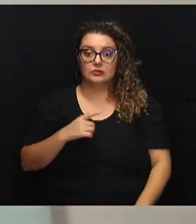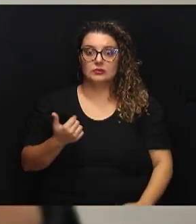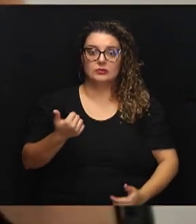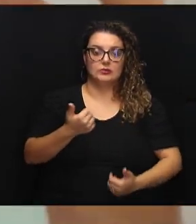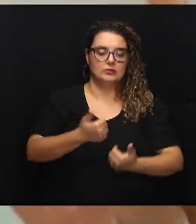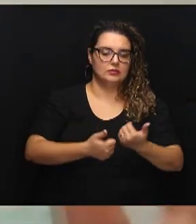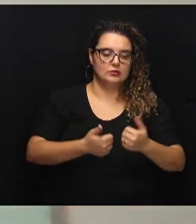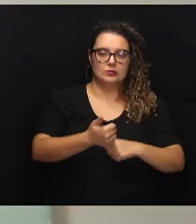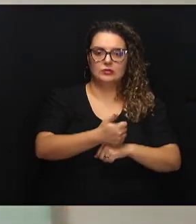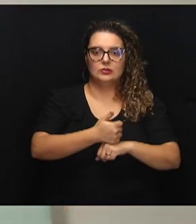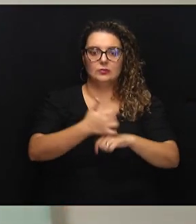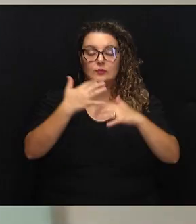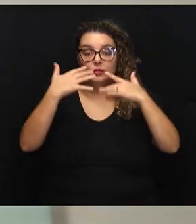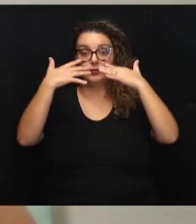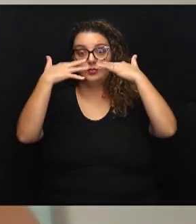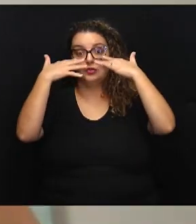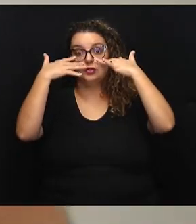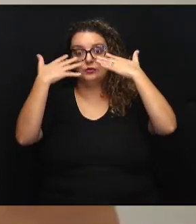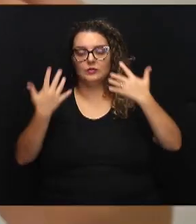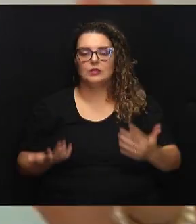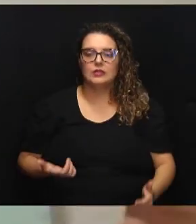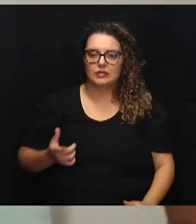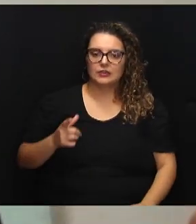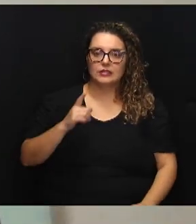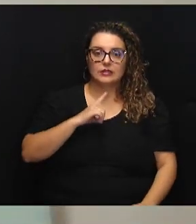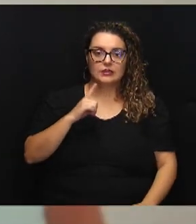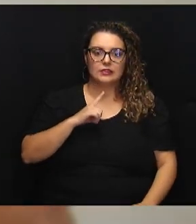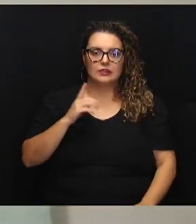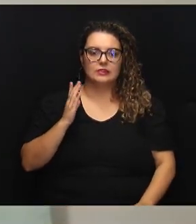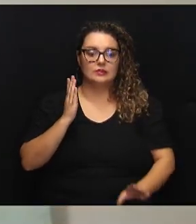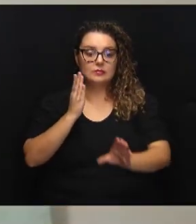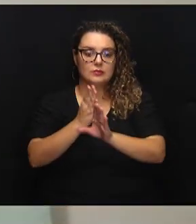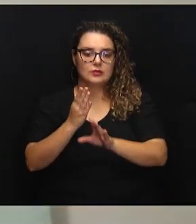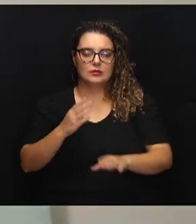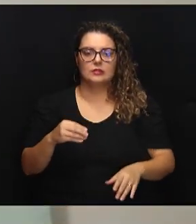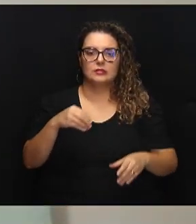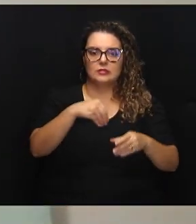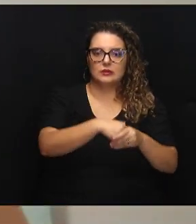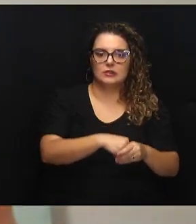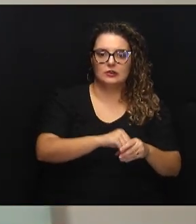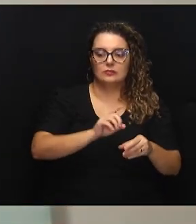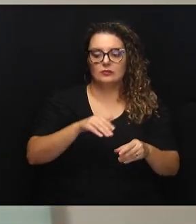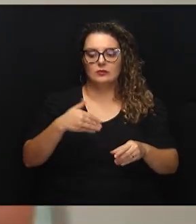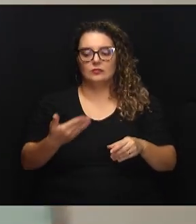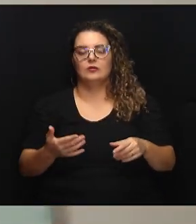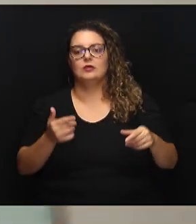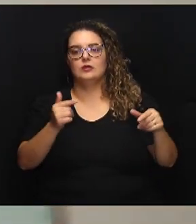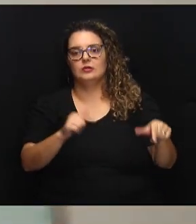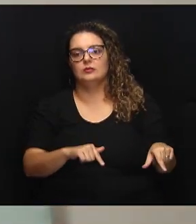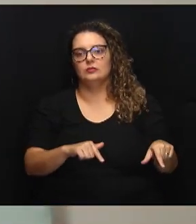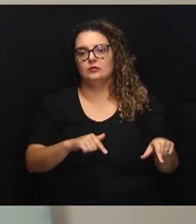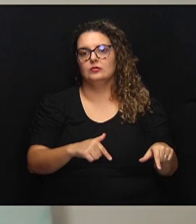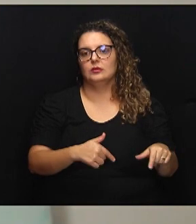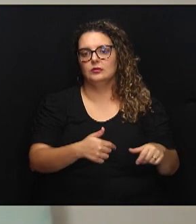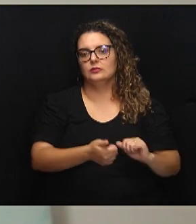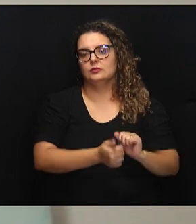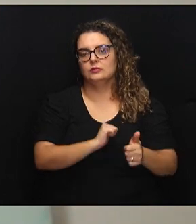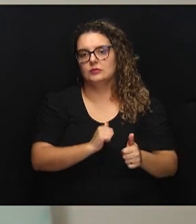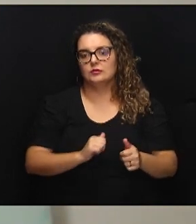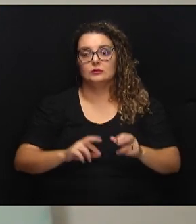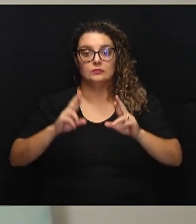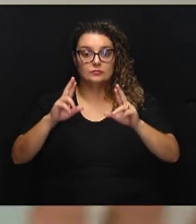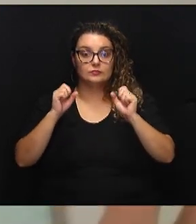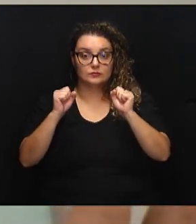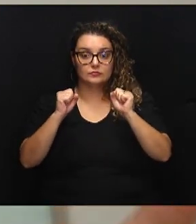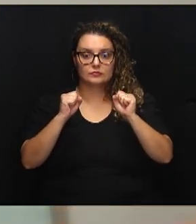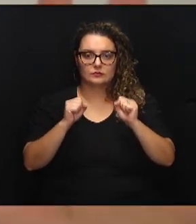que brilha os nossos olhos, né, que a gente se identifica com atitudes dentro, fora do campo, isso vai influenciar a gente a torcer por aquele